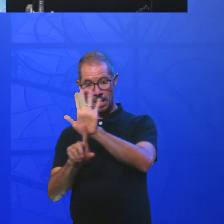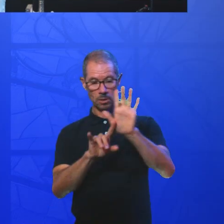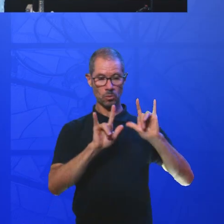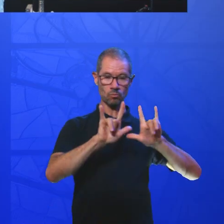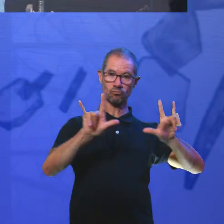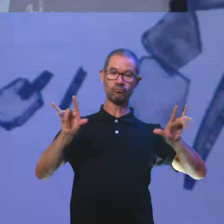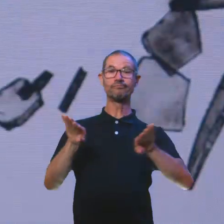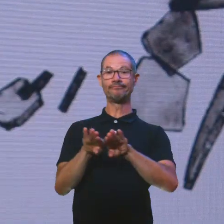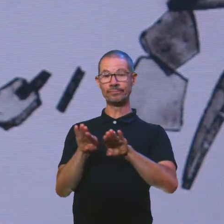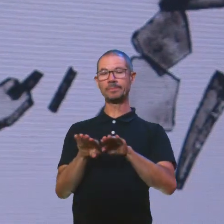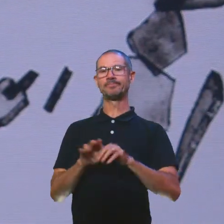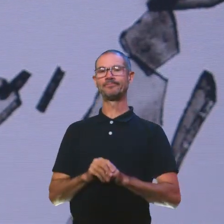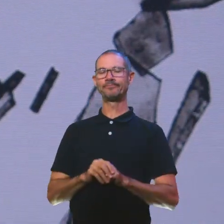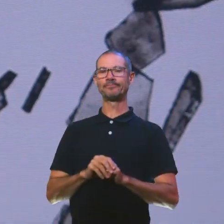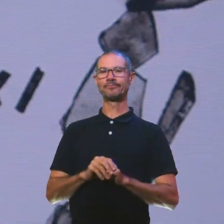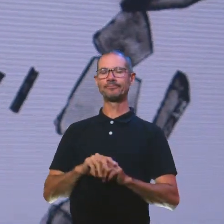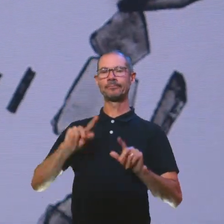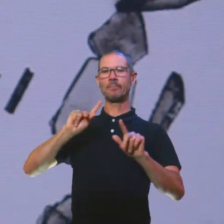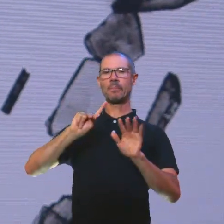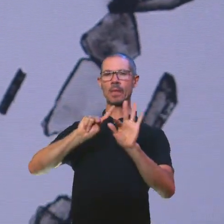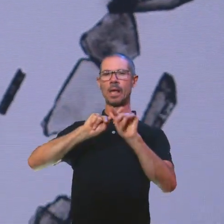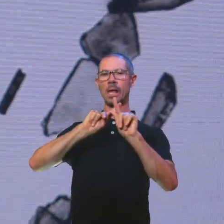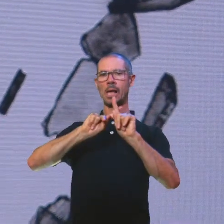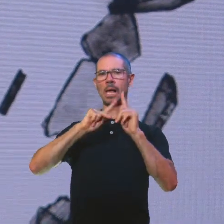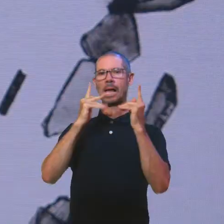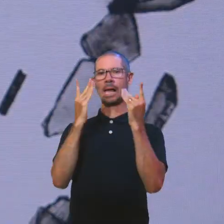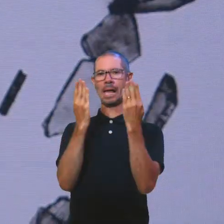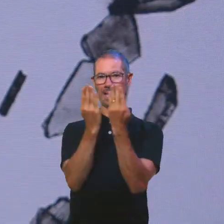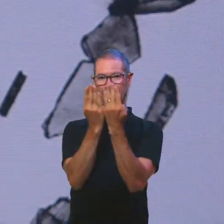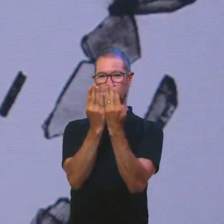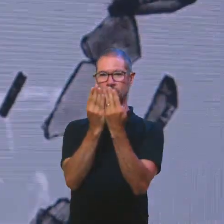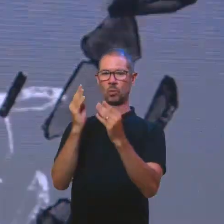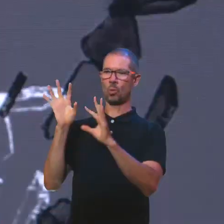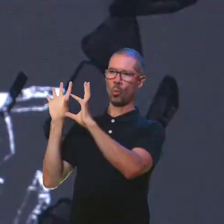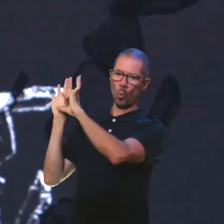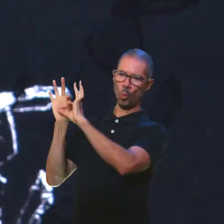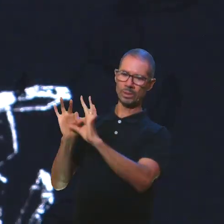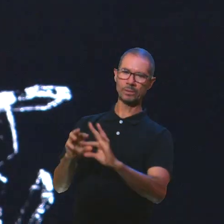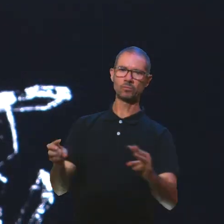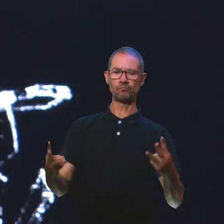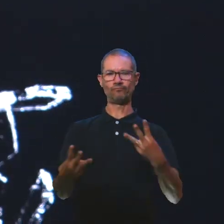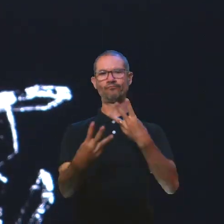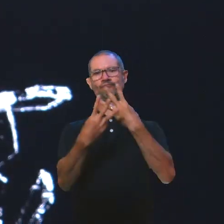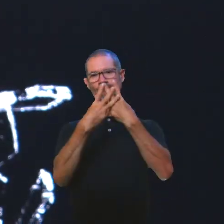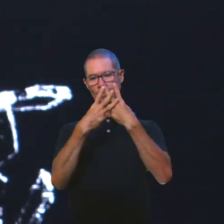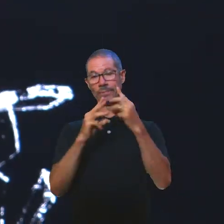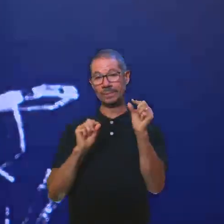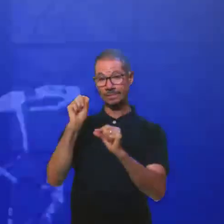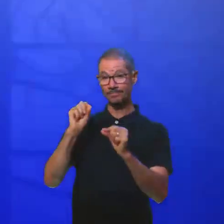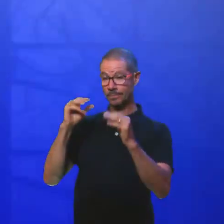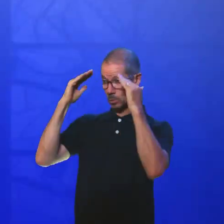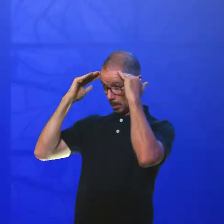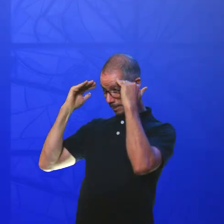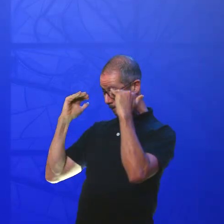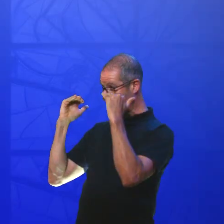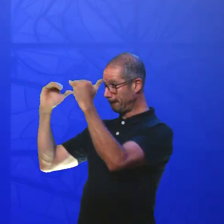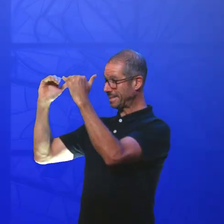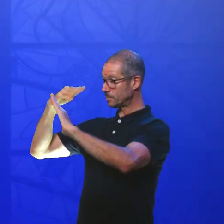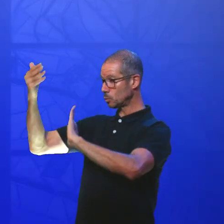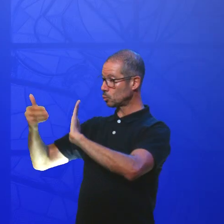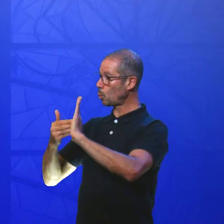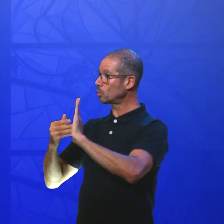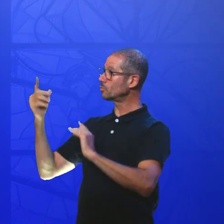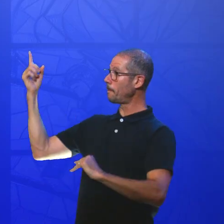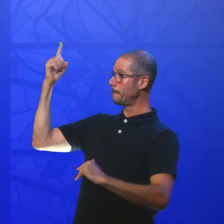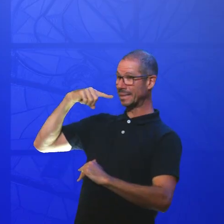ele. A herança que os discípulos haviam recebido no contexto judaico era de que se eles cumprissem à risca todos os mandamentos,